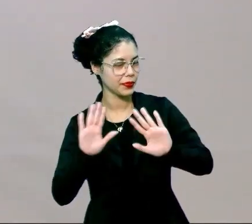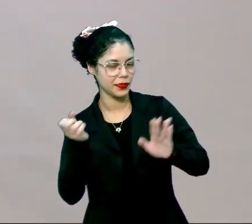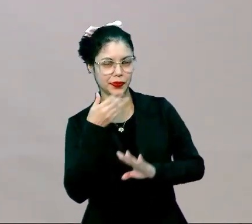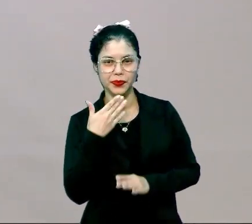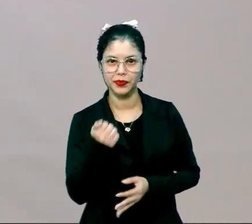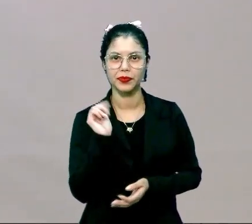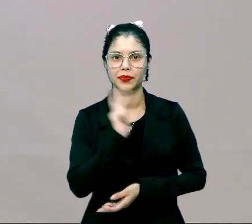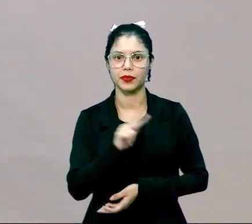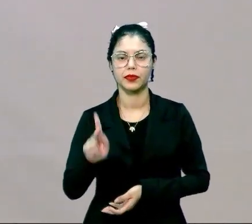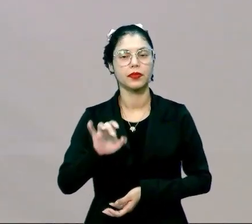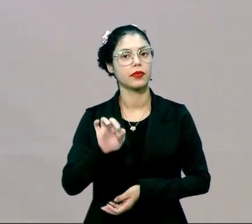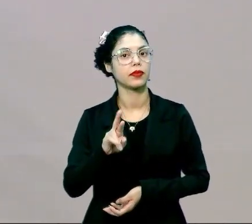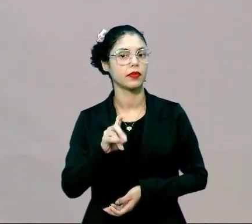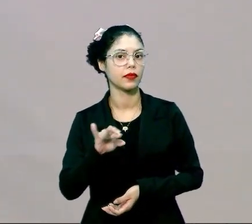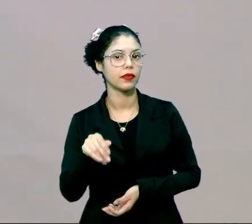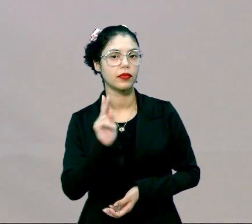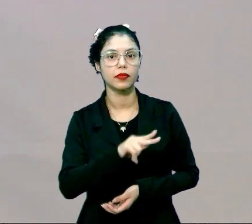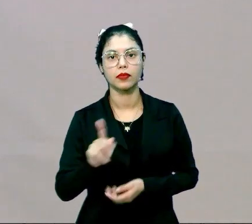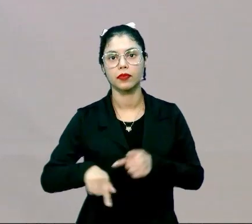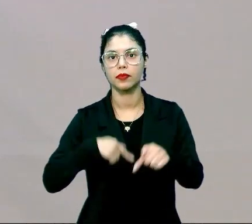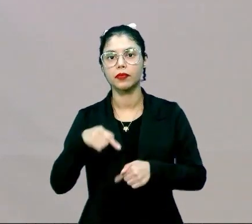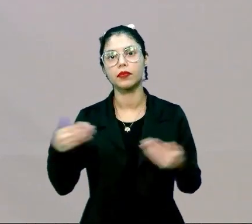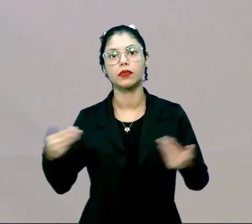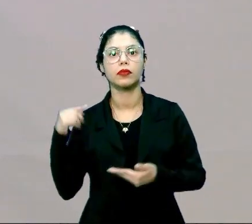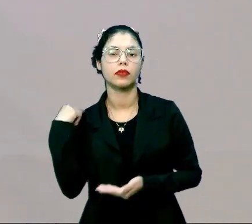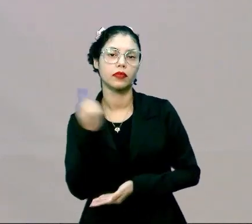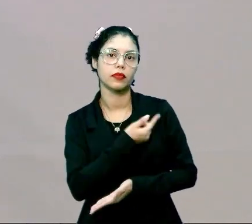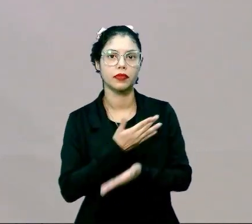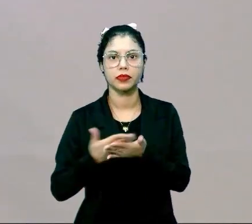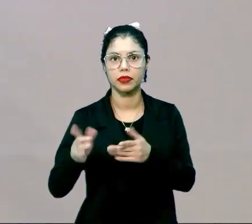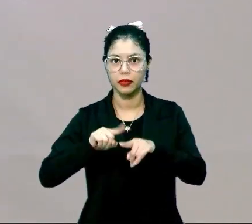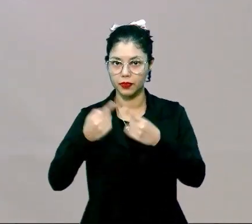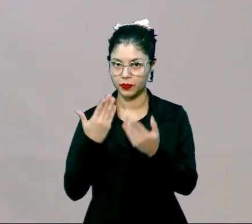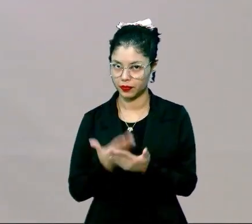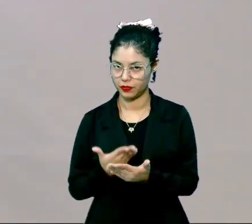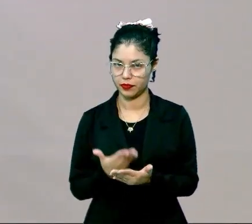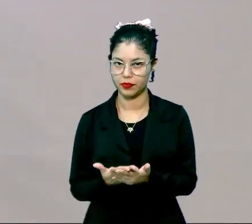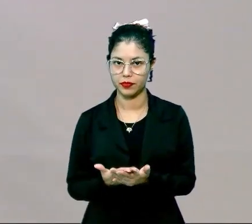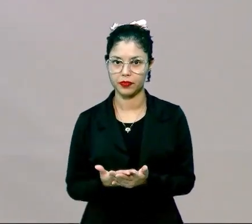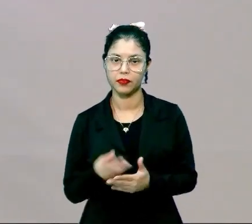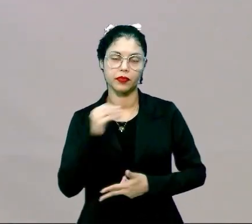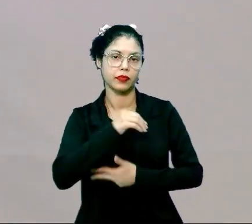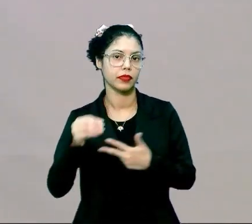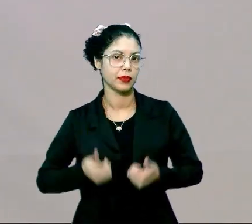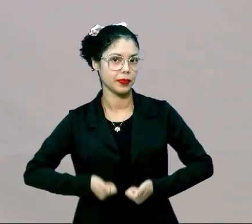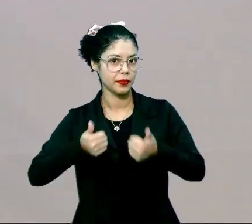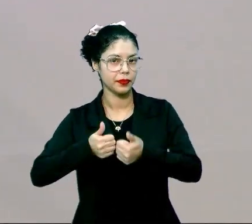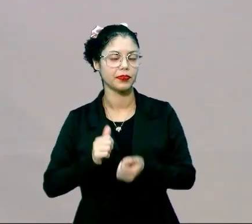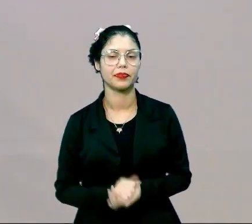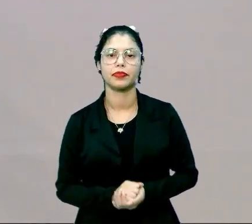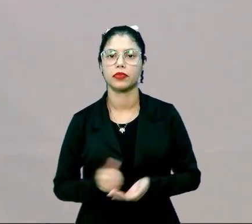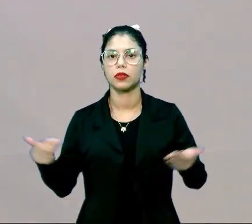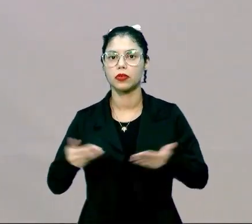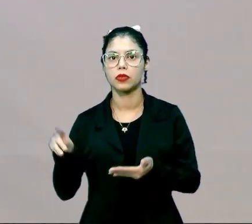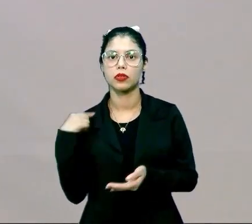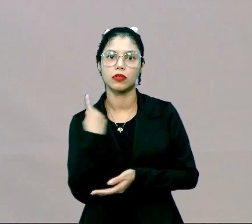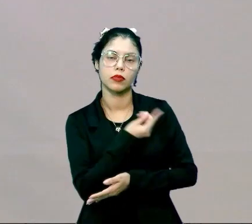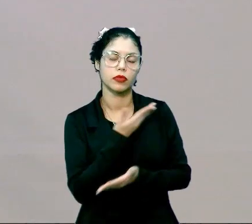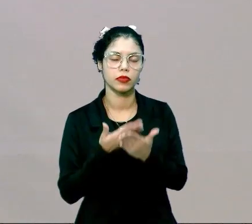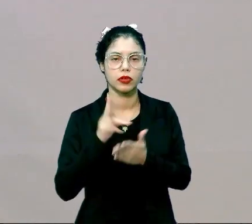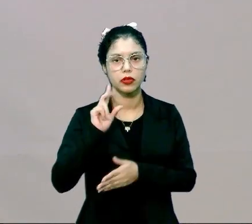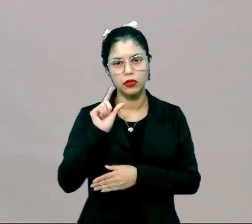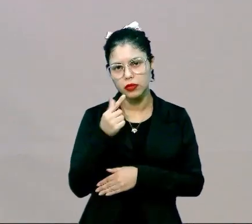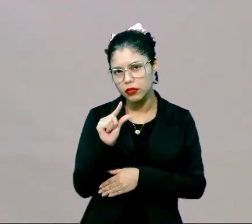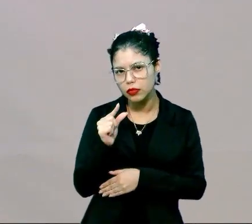Olá, tudo bem? Sou o professor Everton, professor de Química, e hoje nós vamos iniciar mais uma aula do nosso pré-ENEM Legal. Bom, na aula de hoje nós vamos falar um